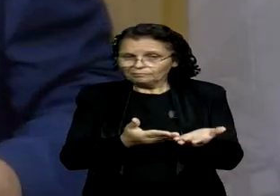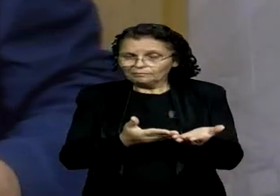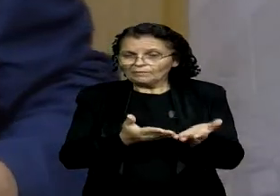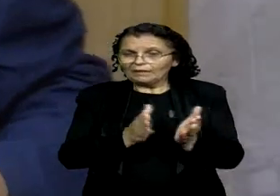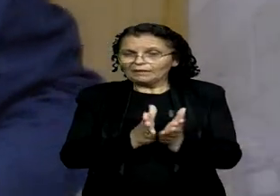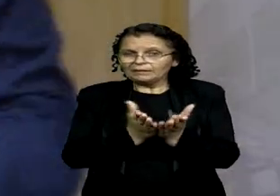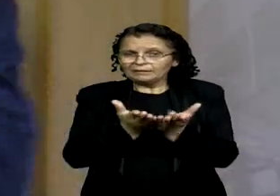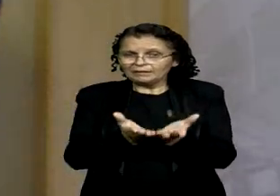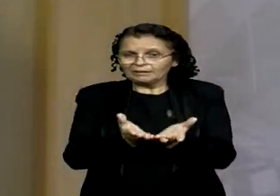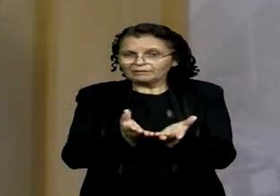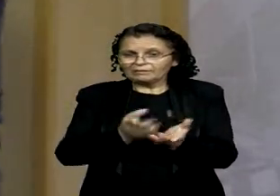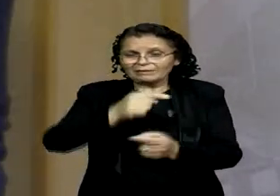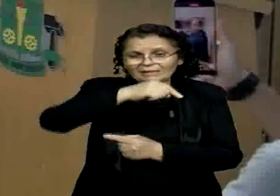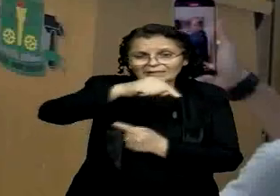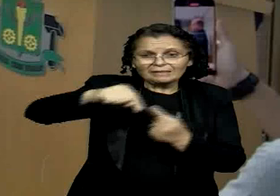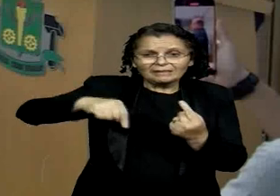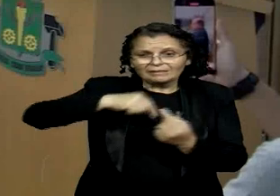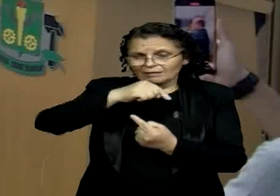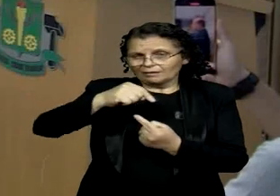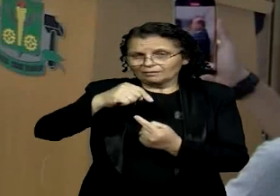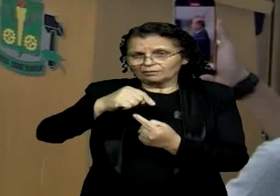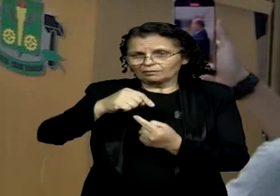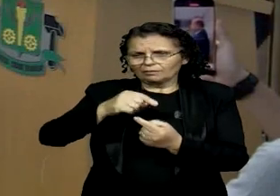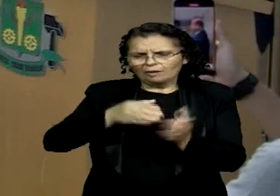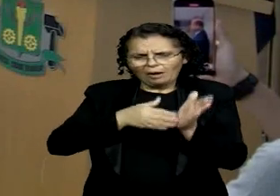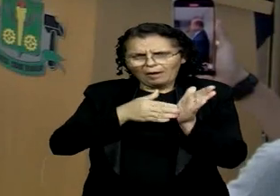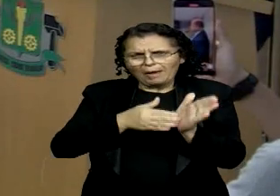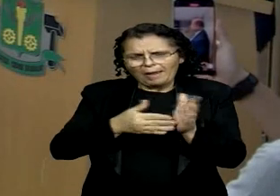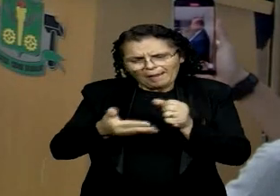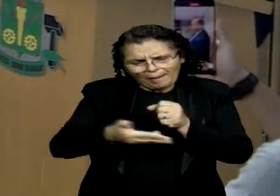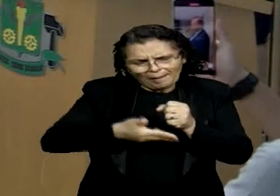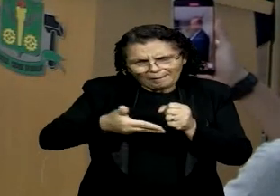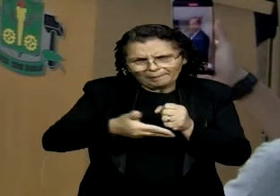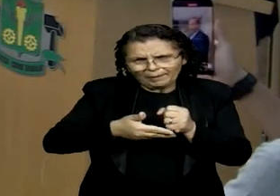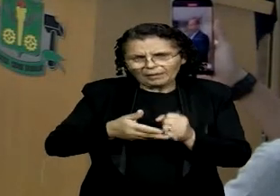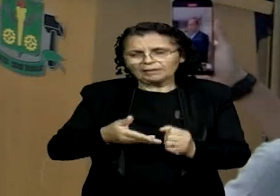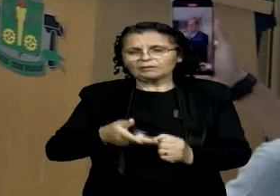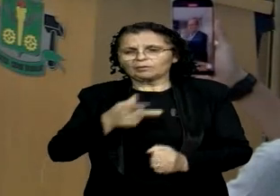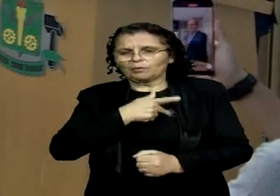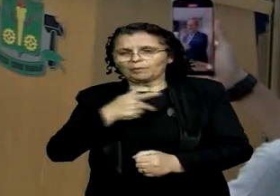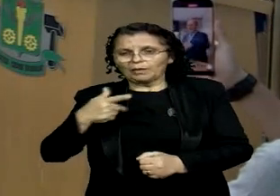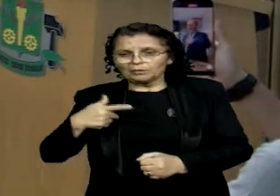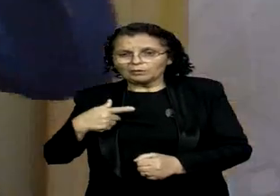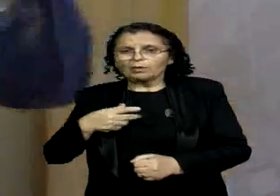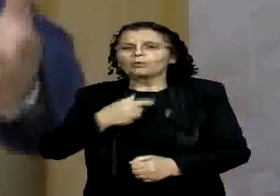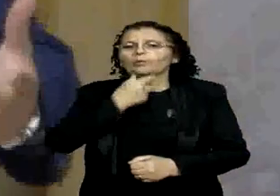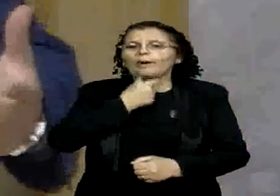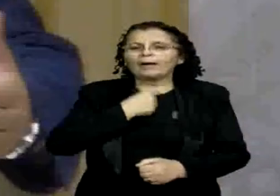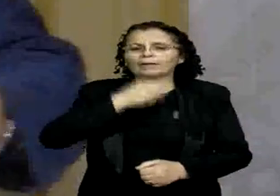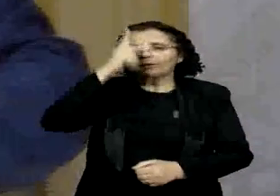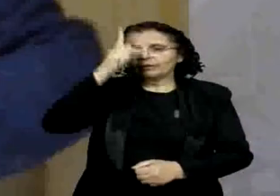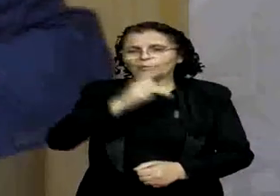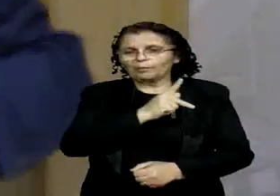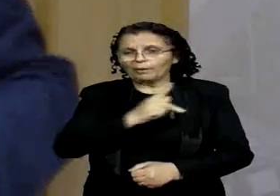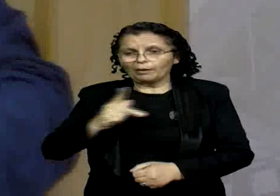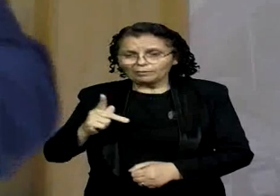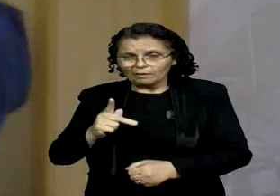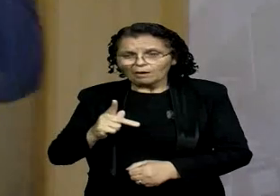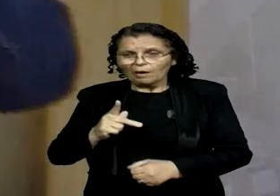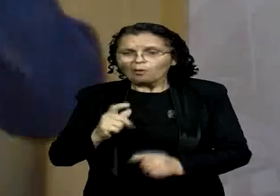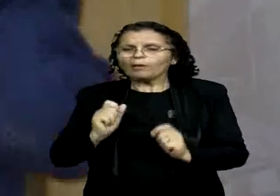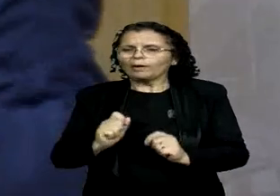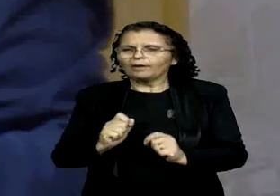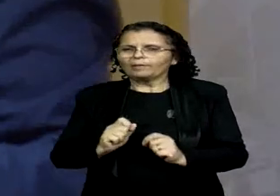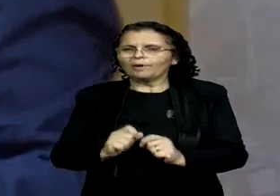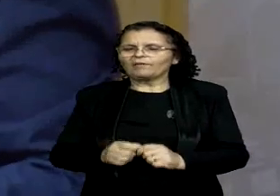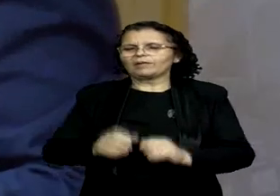santo, maravilhoso e inerrante, que é a base do pastor, do reverendo, do padre, para poder